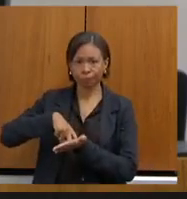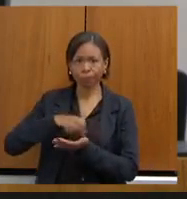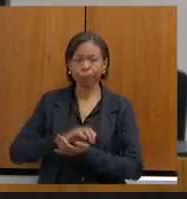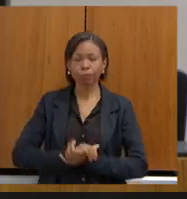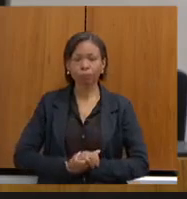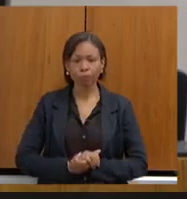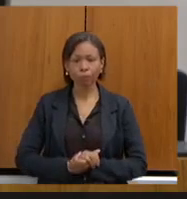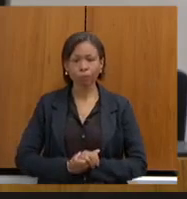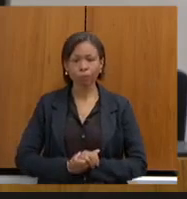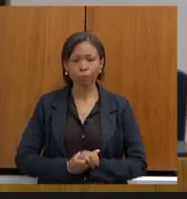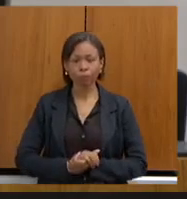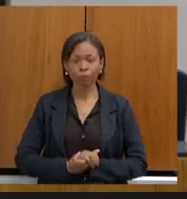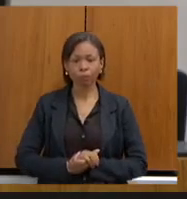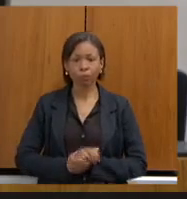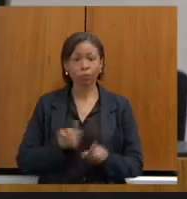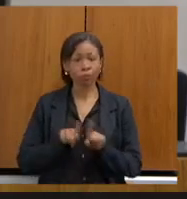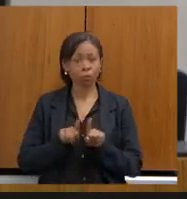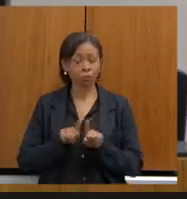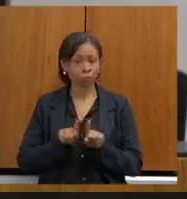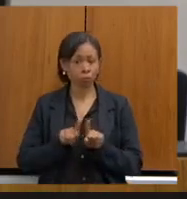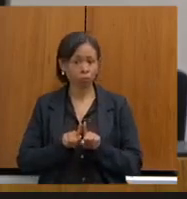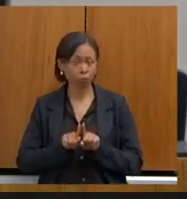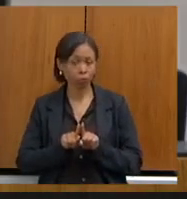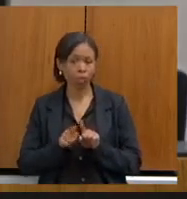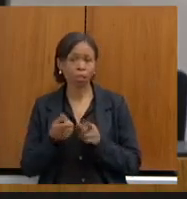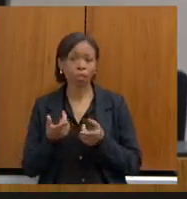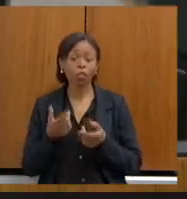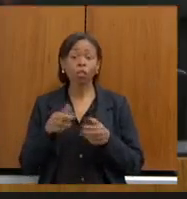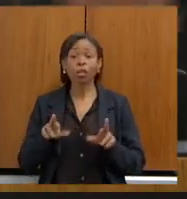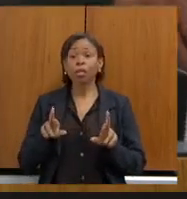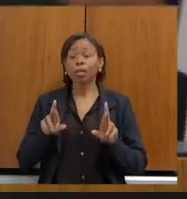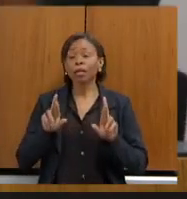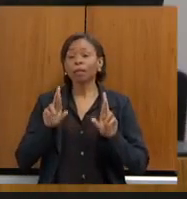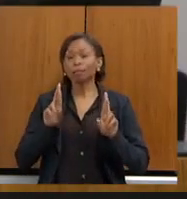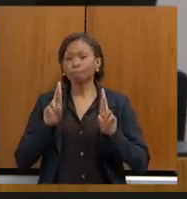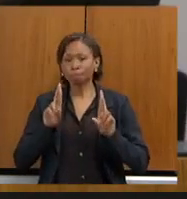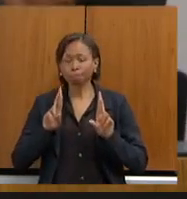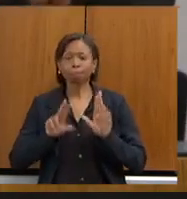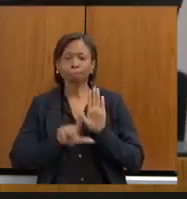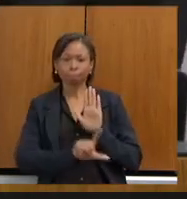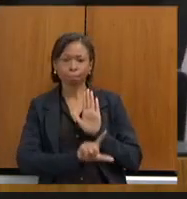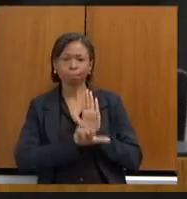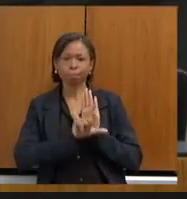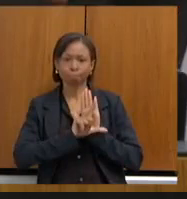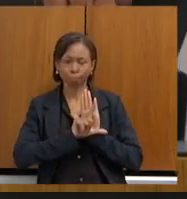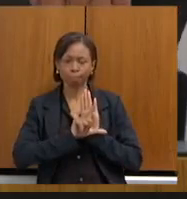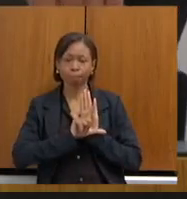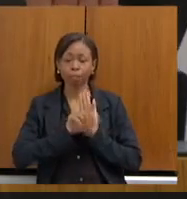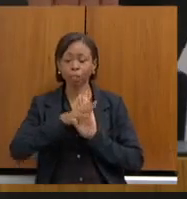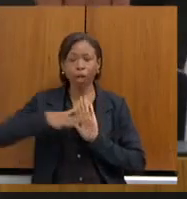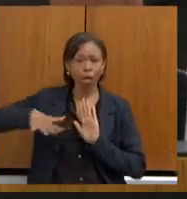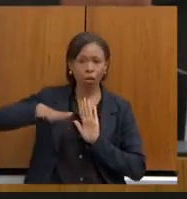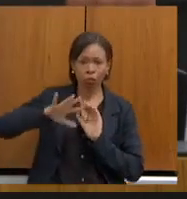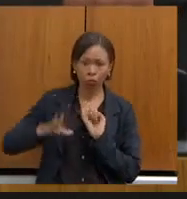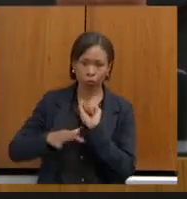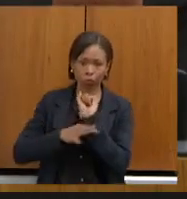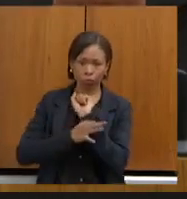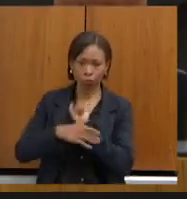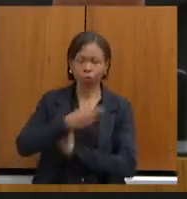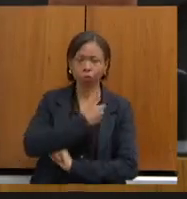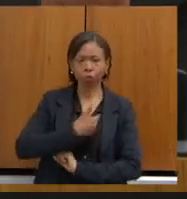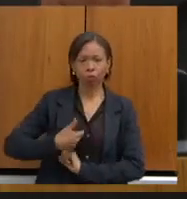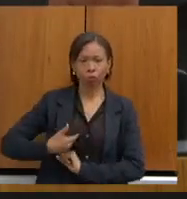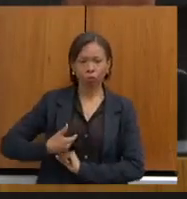natureza judicial ou contingenciamento de ordem legal a exemplo do que já ocorre com os demais servidores da Segurança Pública do Estado o